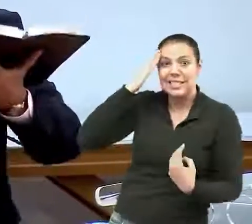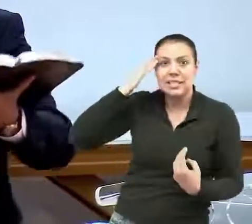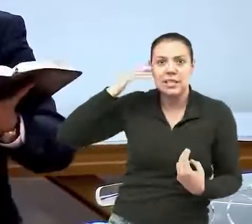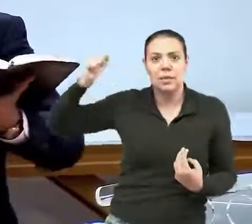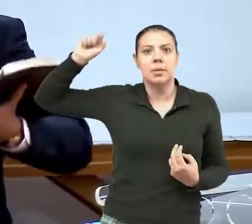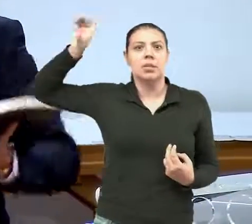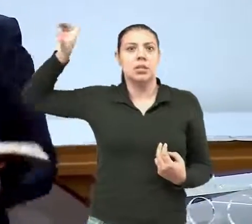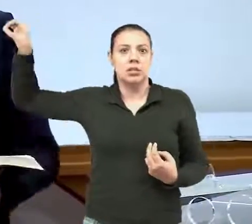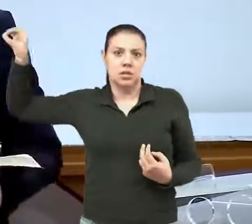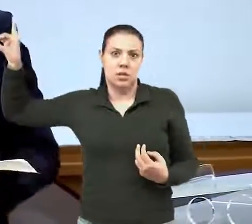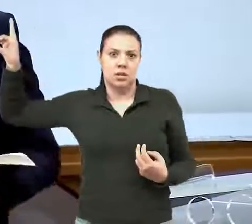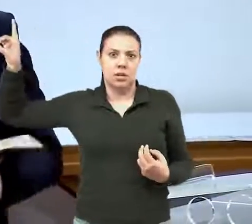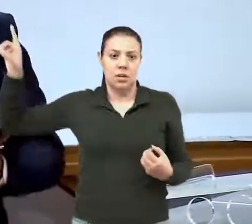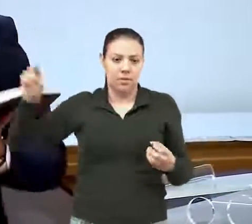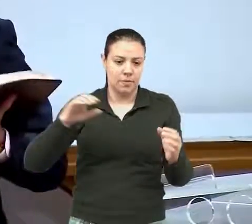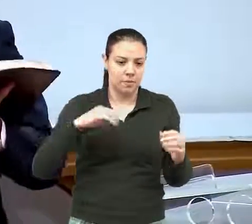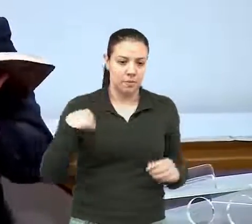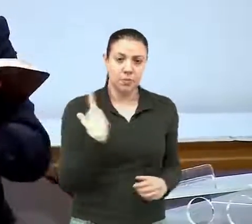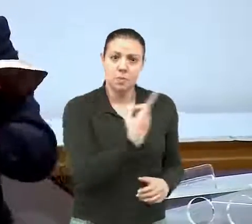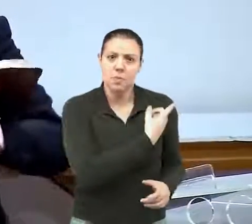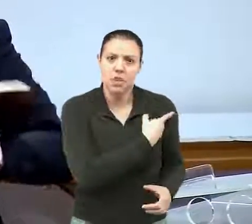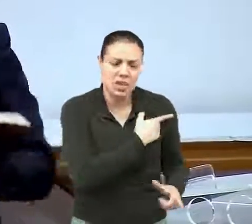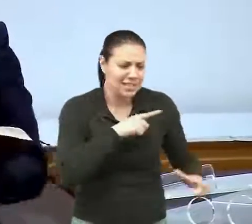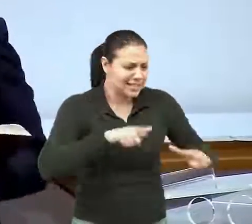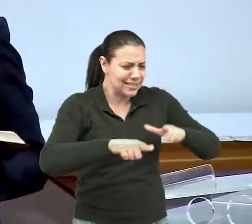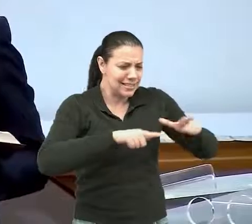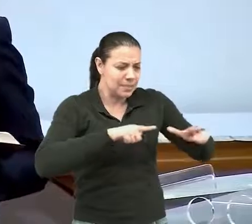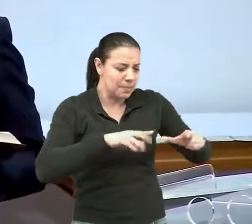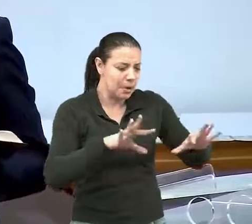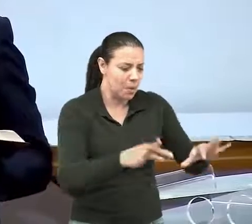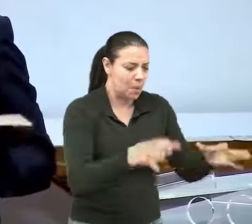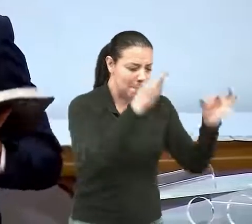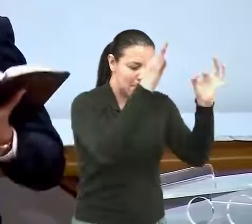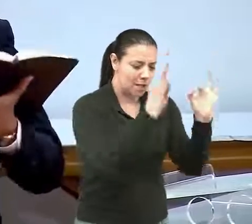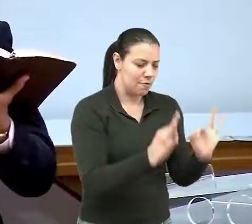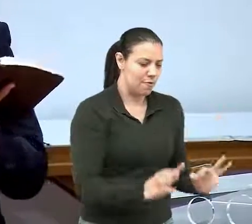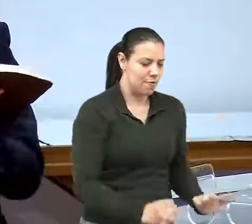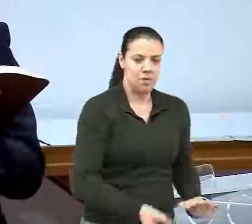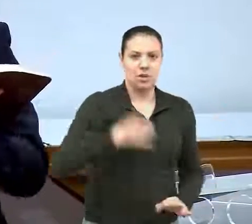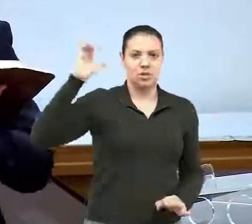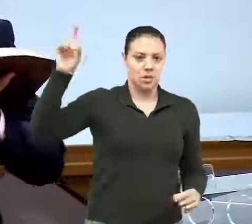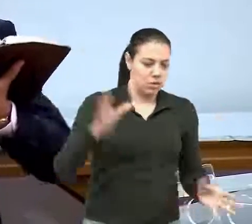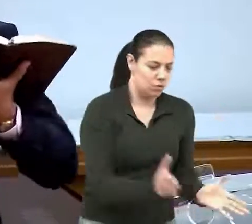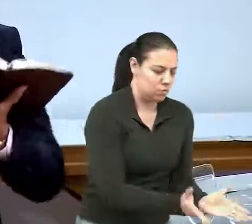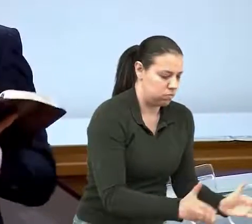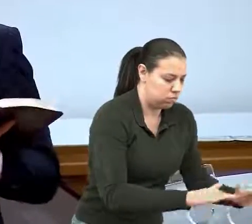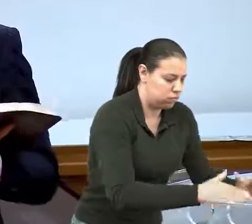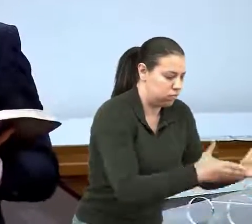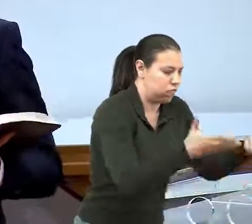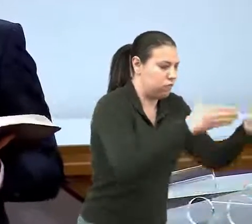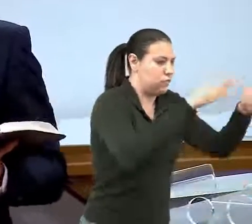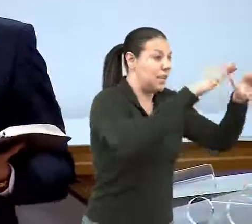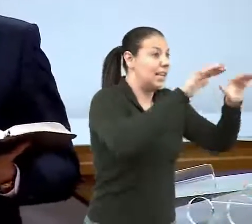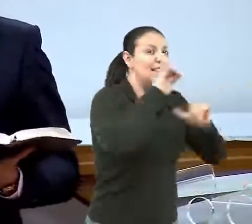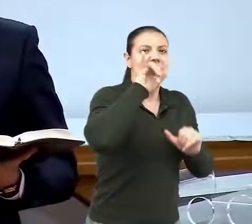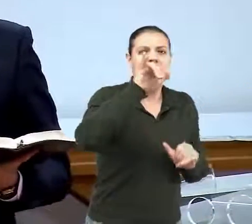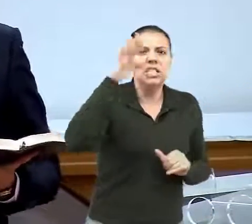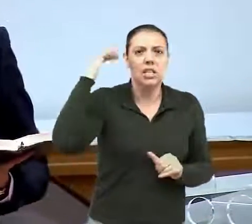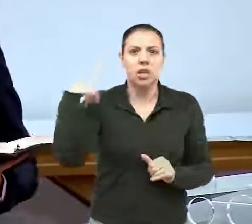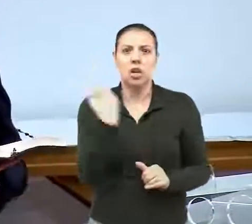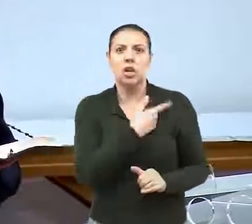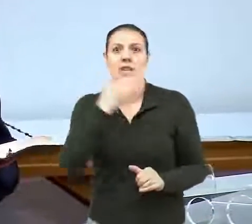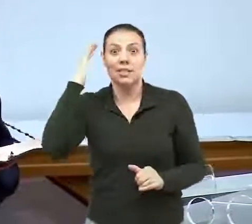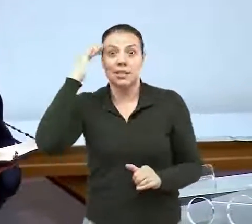é obra-prima das mãos de Deus, você é o poema de Deus. Quando você compreende a sua origem, então você